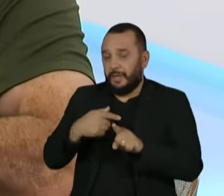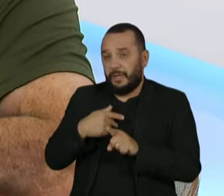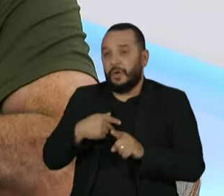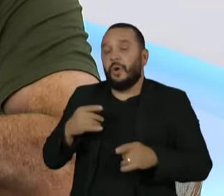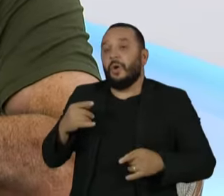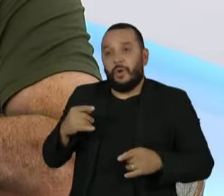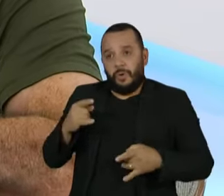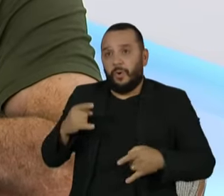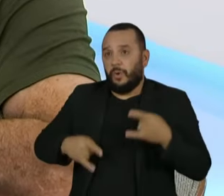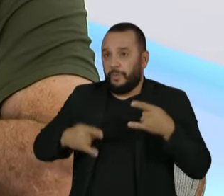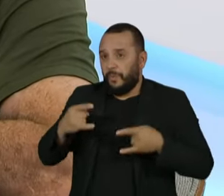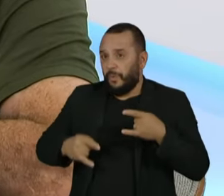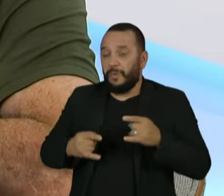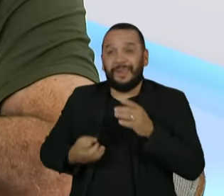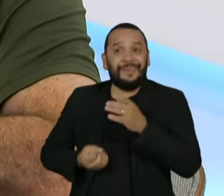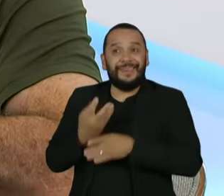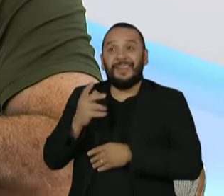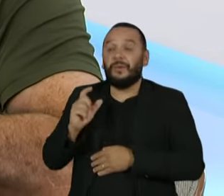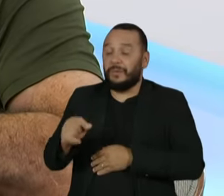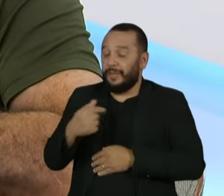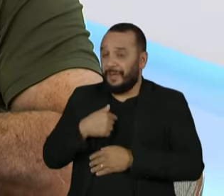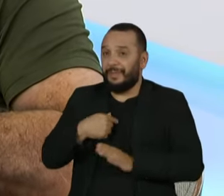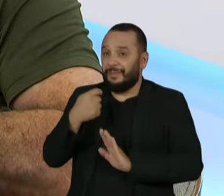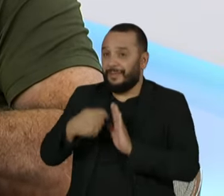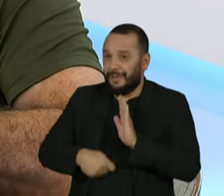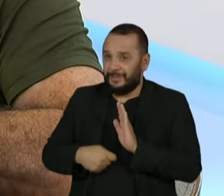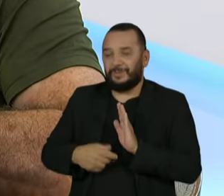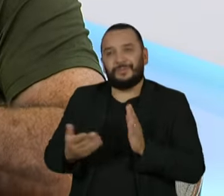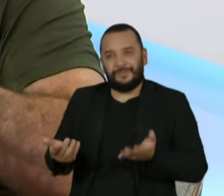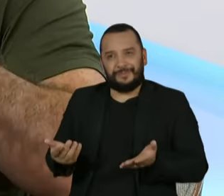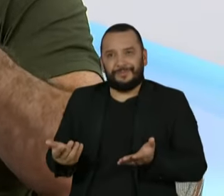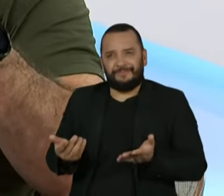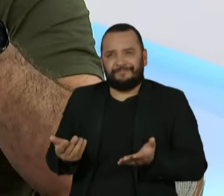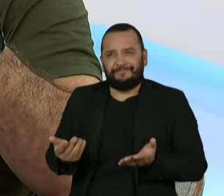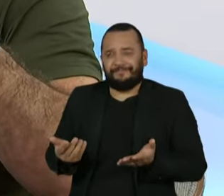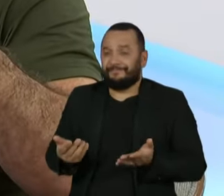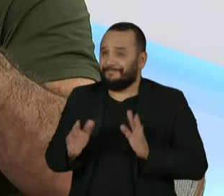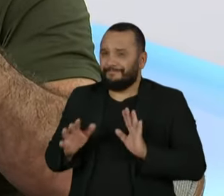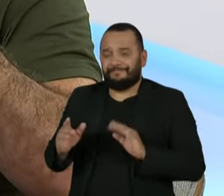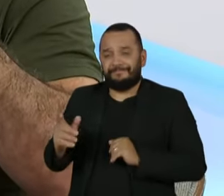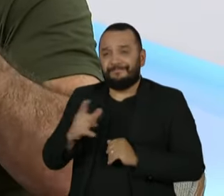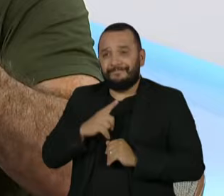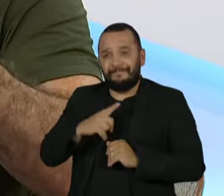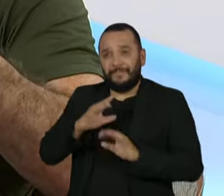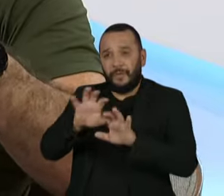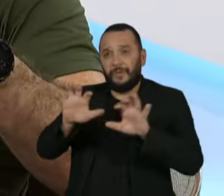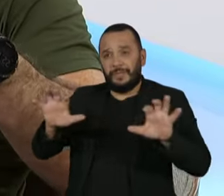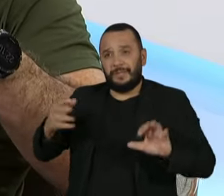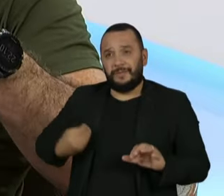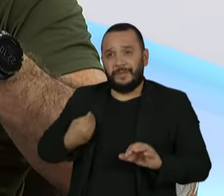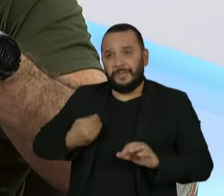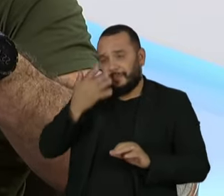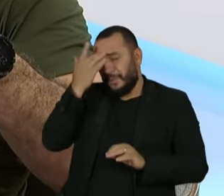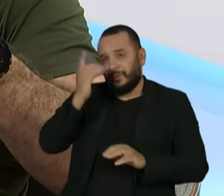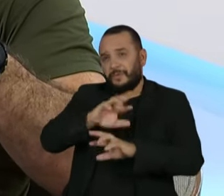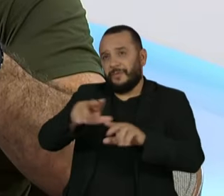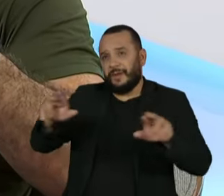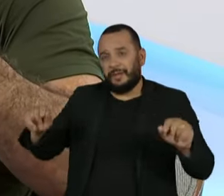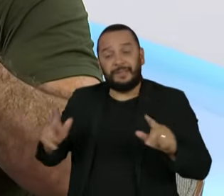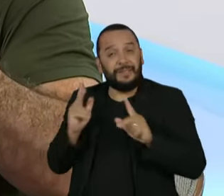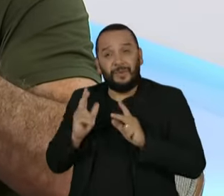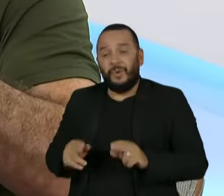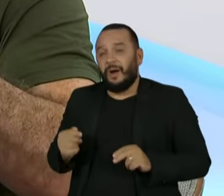isso afeta a vida de todo mundo e afeta a vida de todo mundo que múltiplas formas ao mesmo tempo